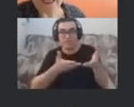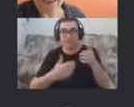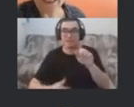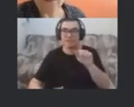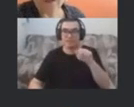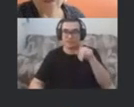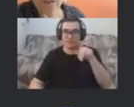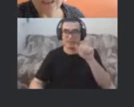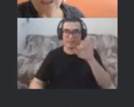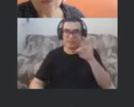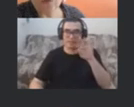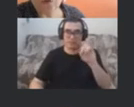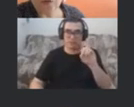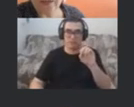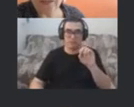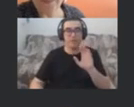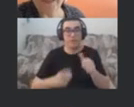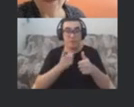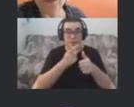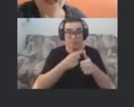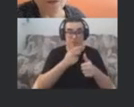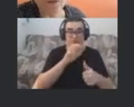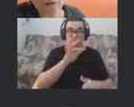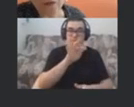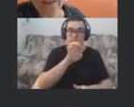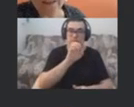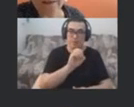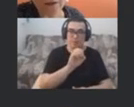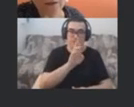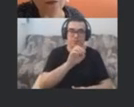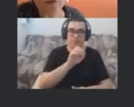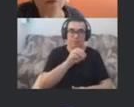teobromina. Nós temos aqui no chocolate preto